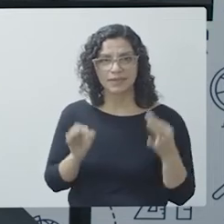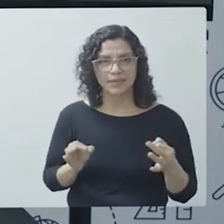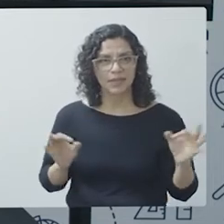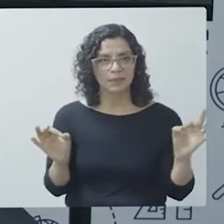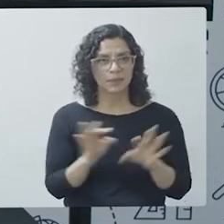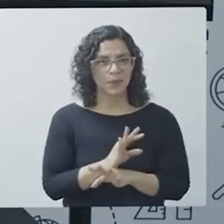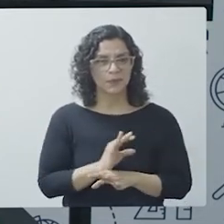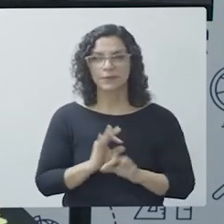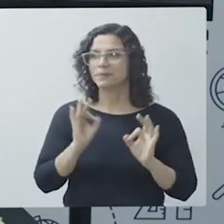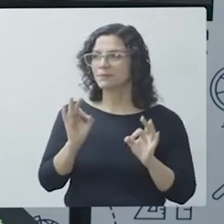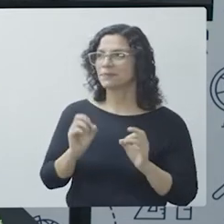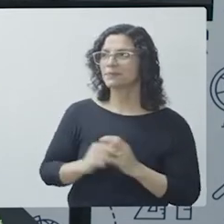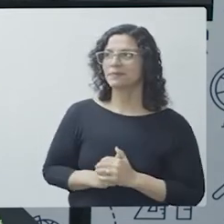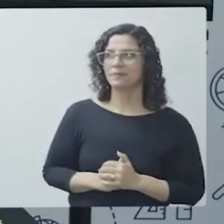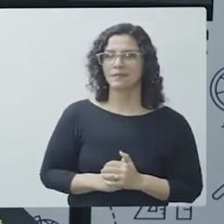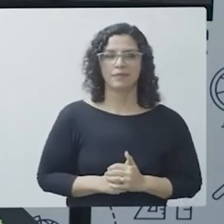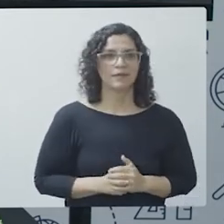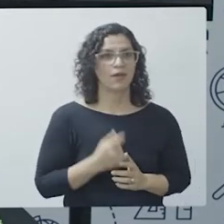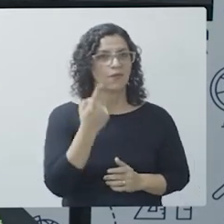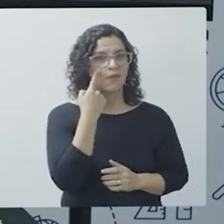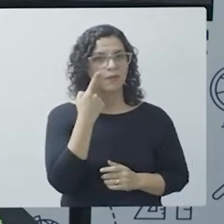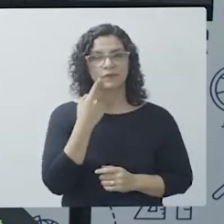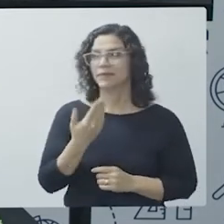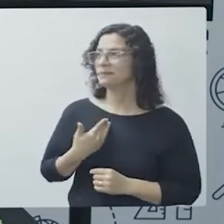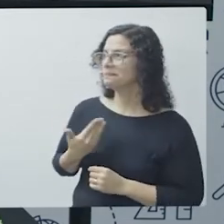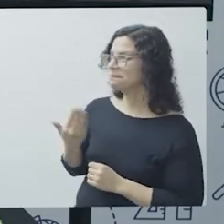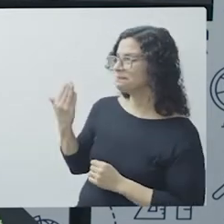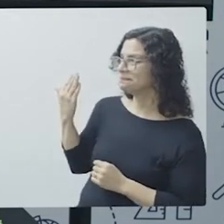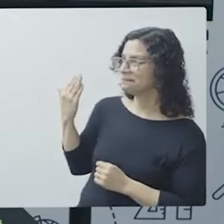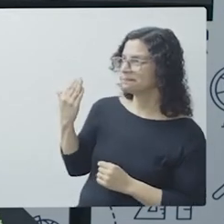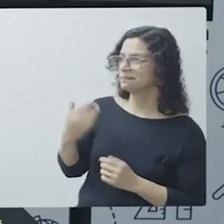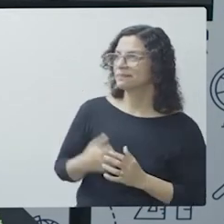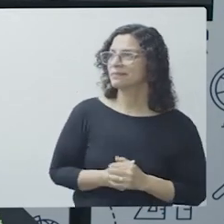nosso desafio está cumprido? Vamos ver?